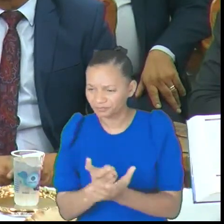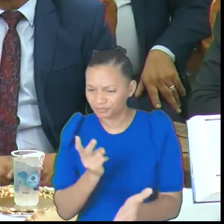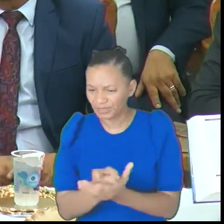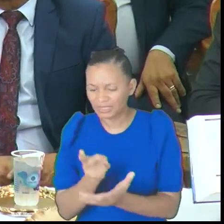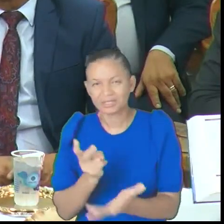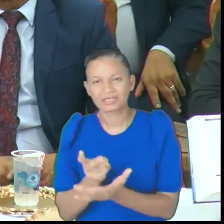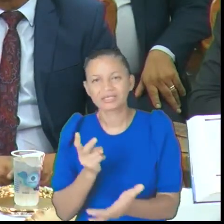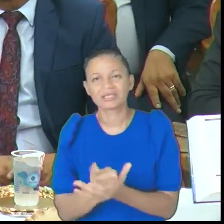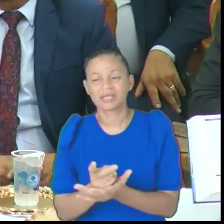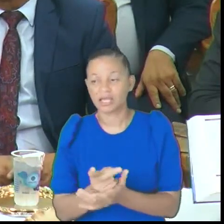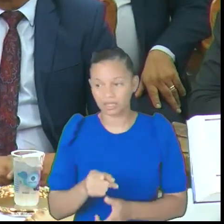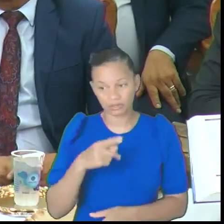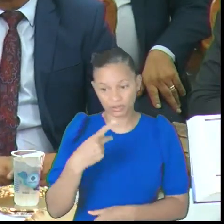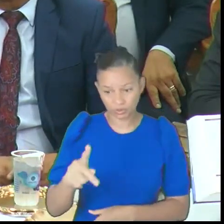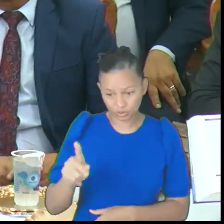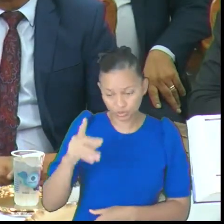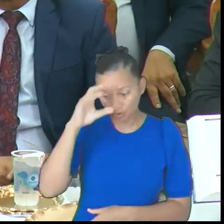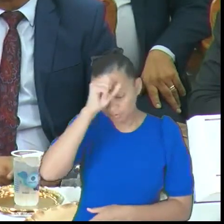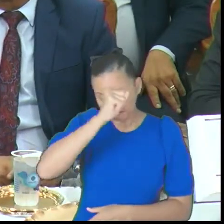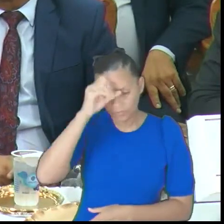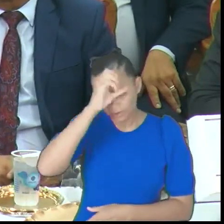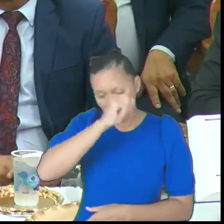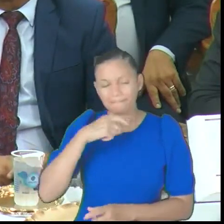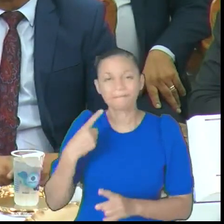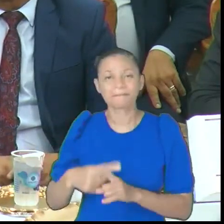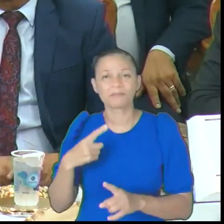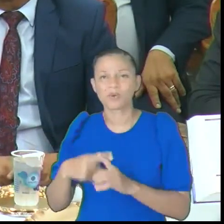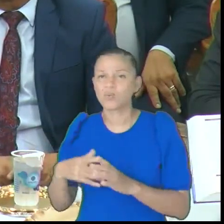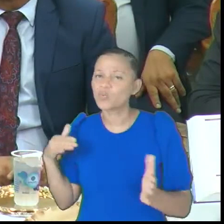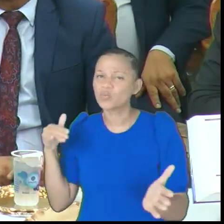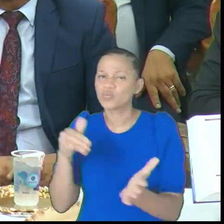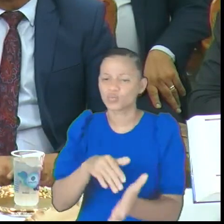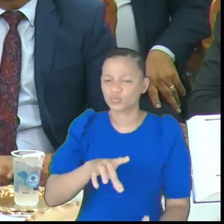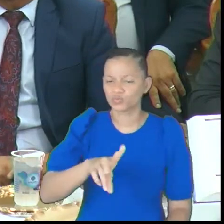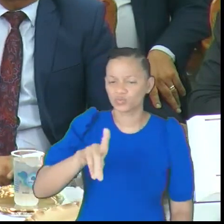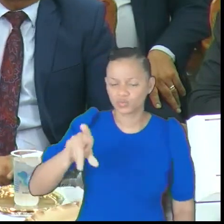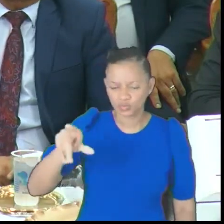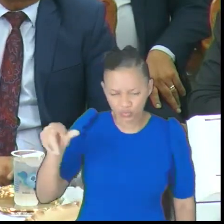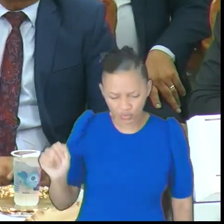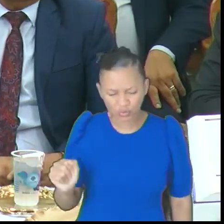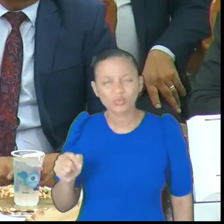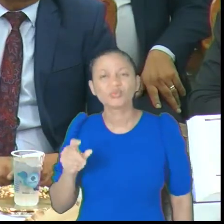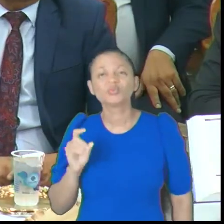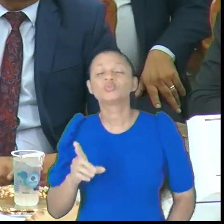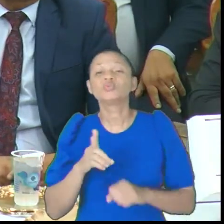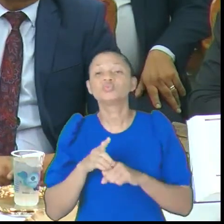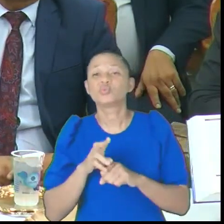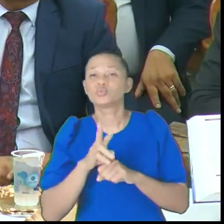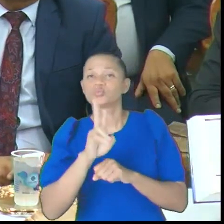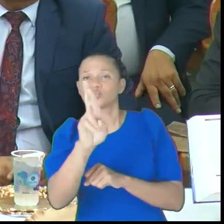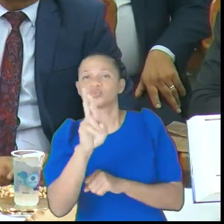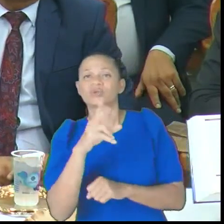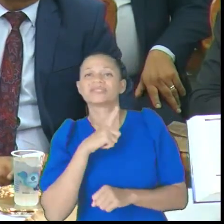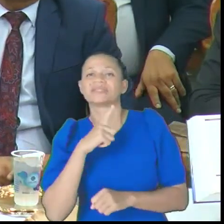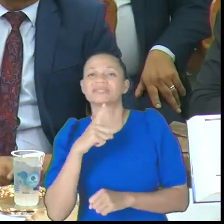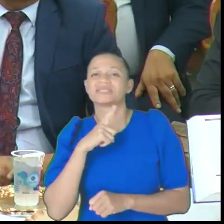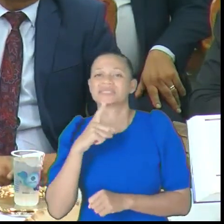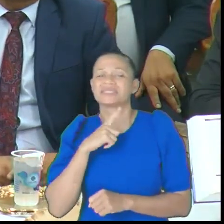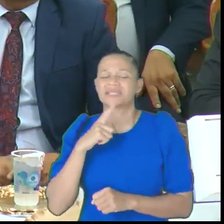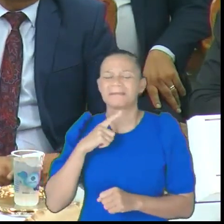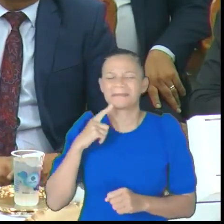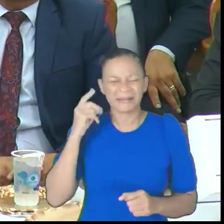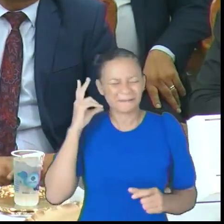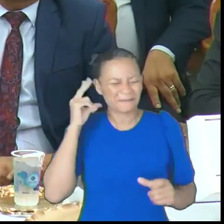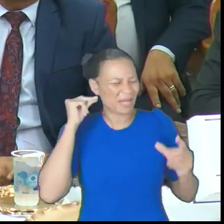permanece naquilo que tu aprendeu, porque nos últimos dias doutores amontoarão para si comichões